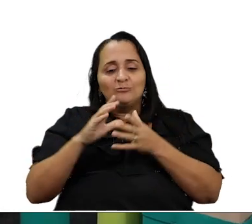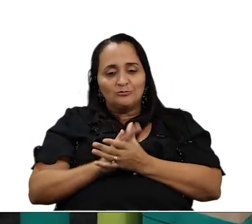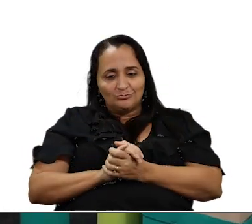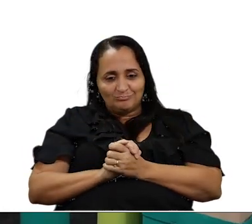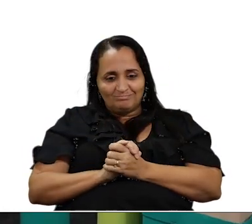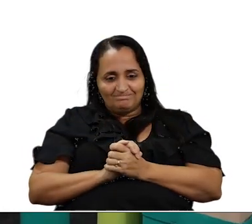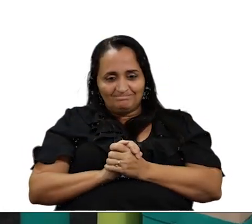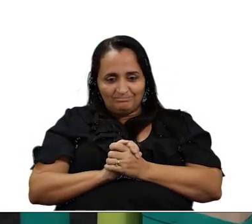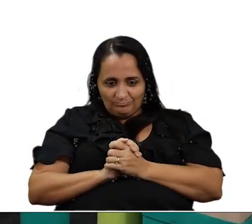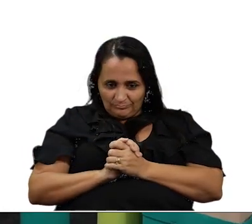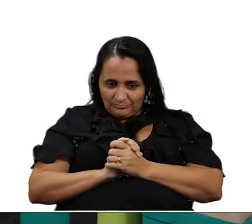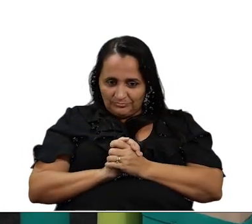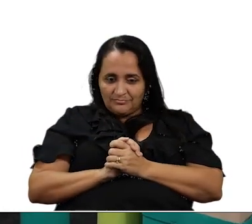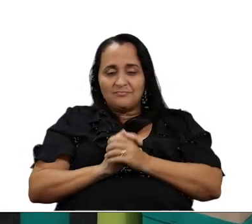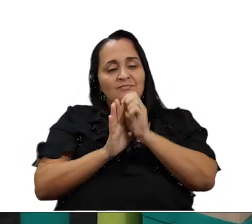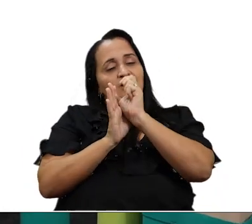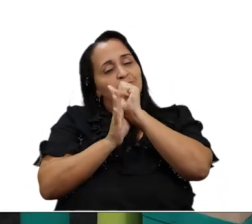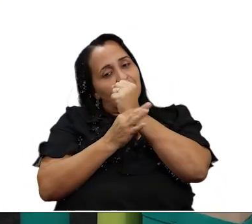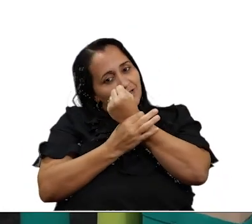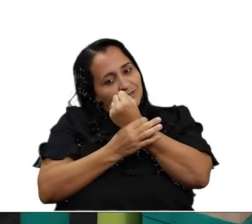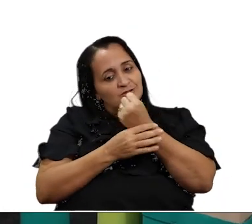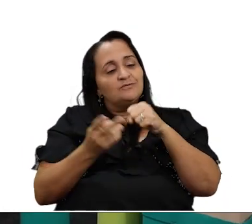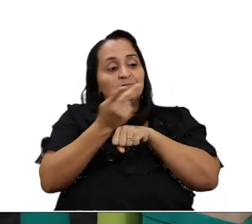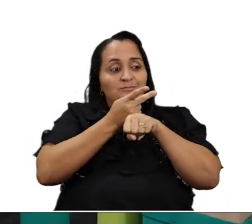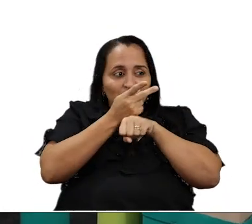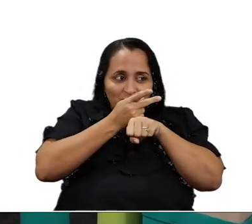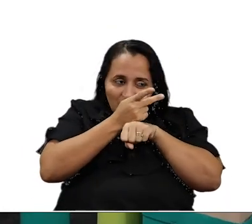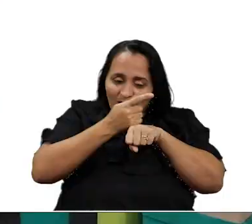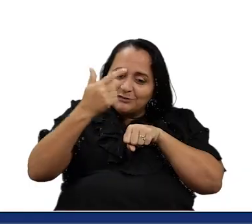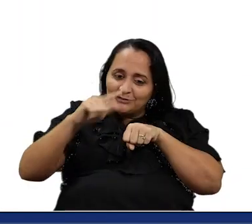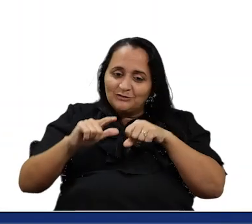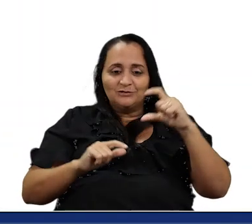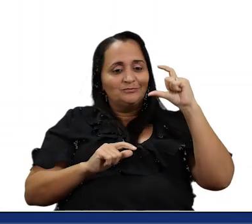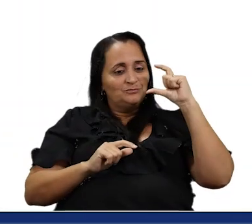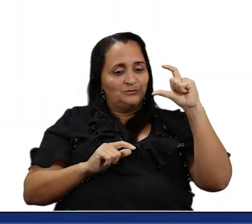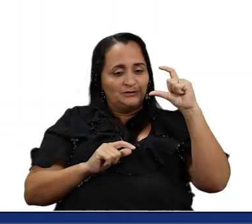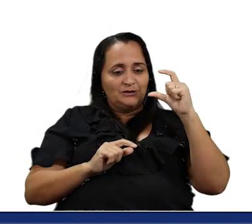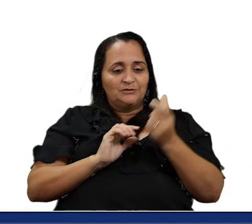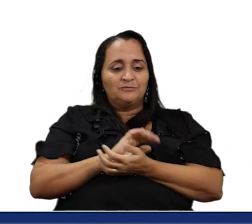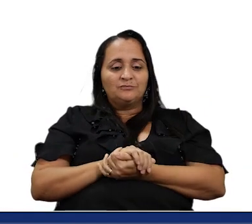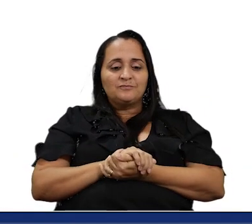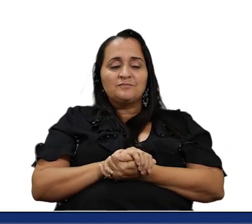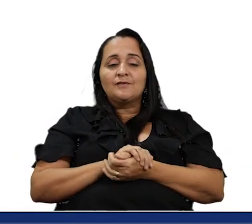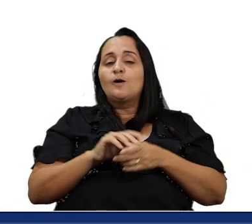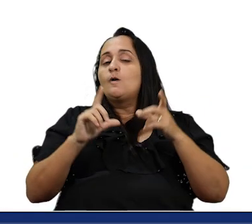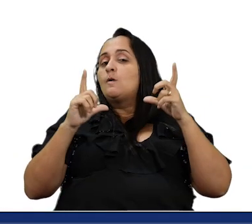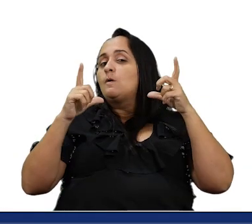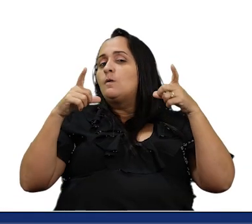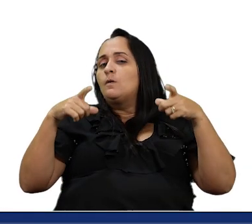do Carnaval. E para garantir isso, vamos procurar mais uma vez no texto. O espaço